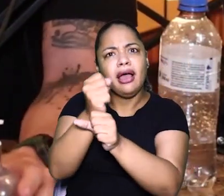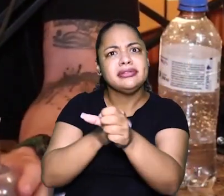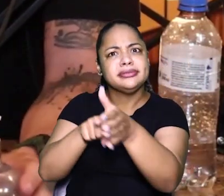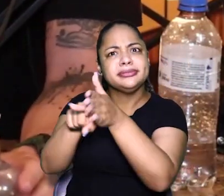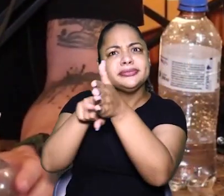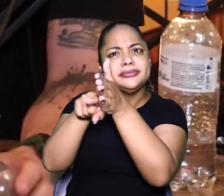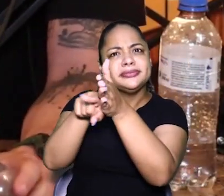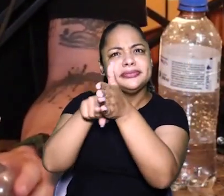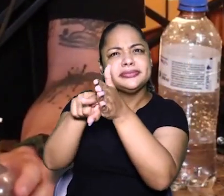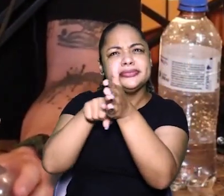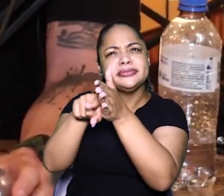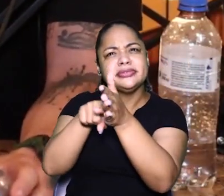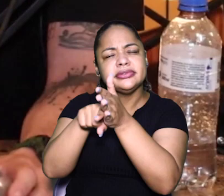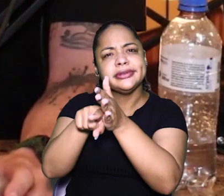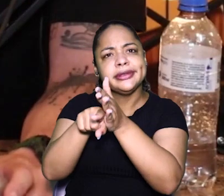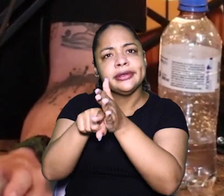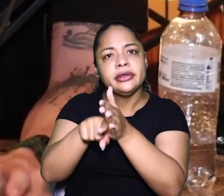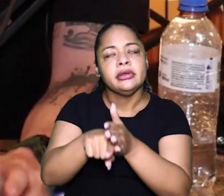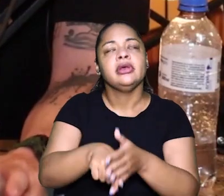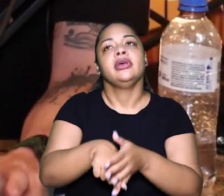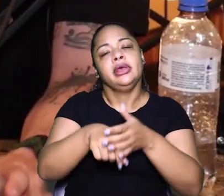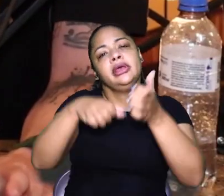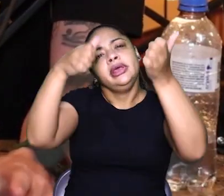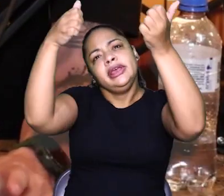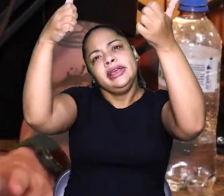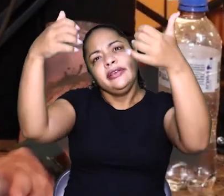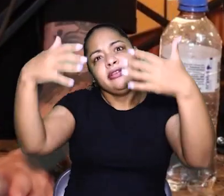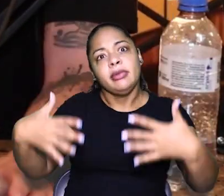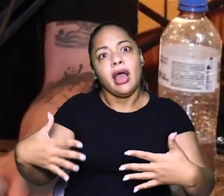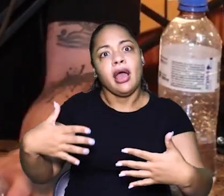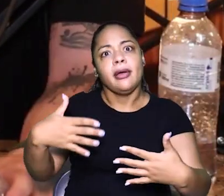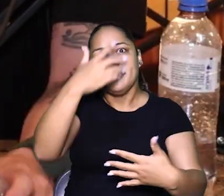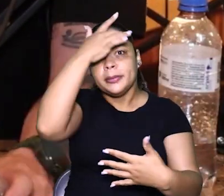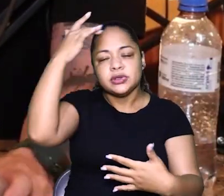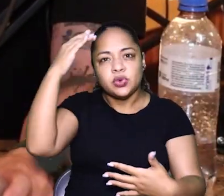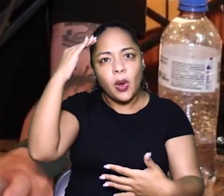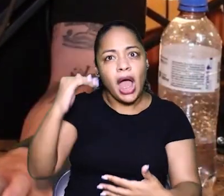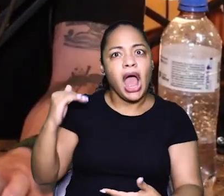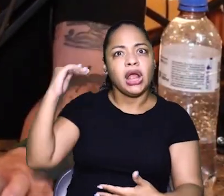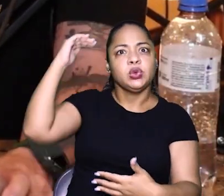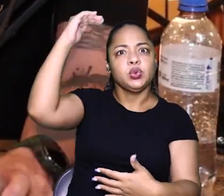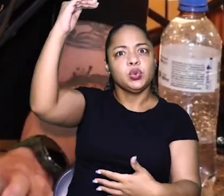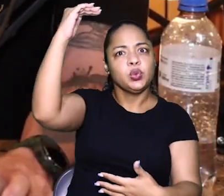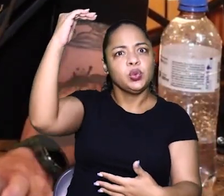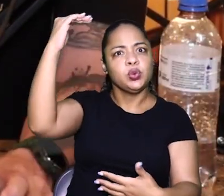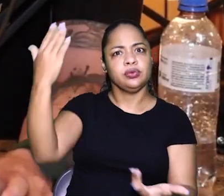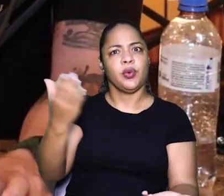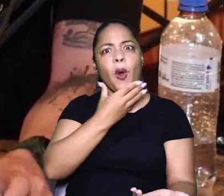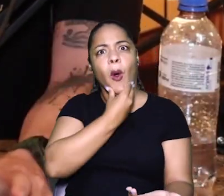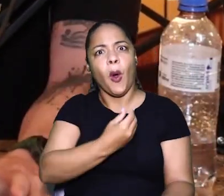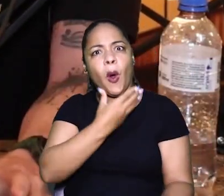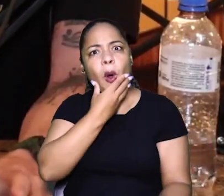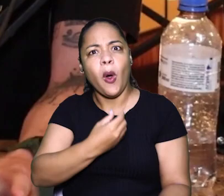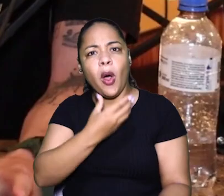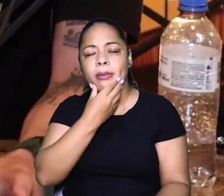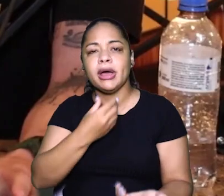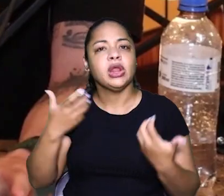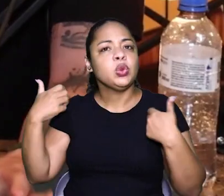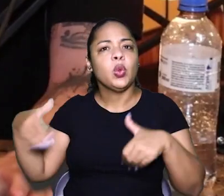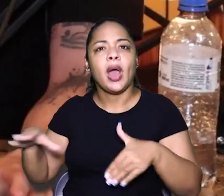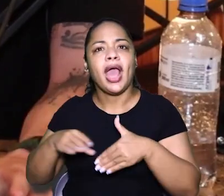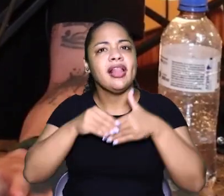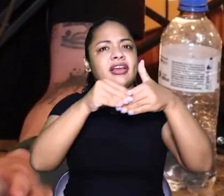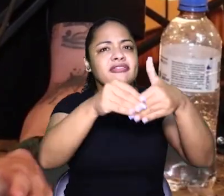pesquisa, ter que explicar uma parada dessa para marmanjo grande, para homem velho, que recusa levar filho.